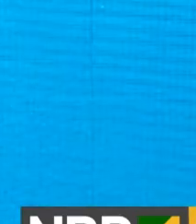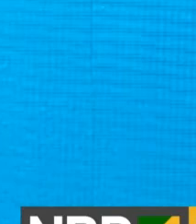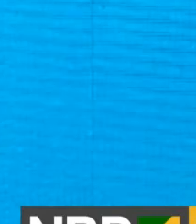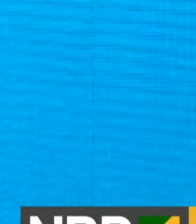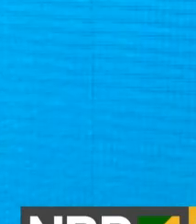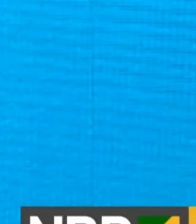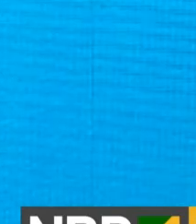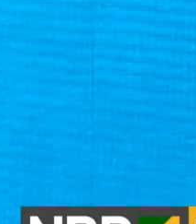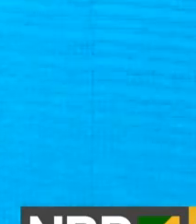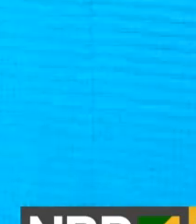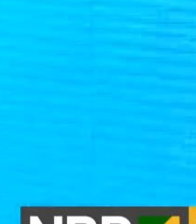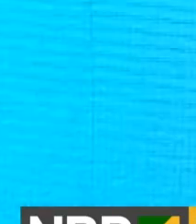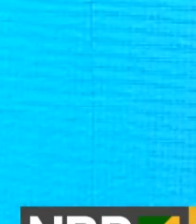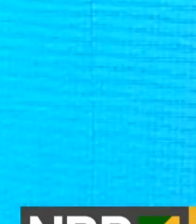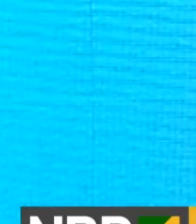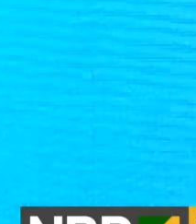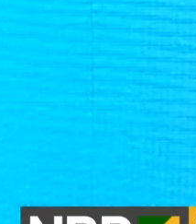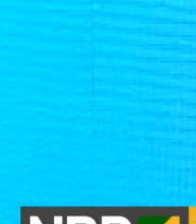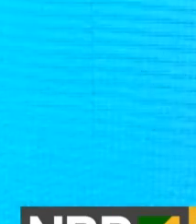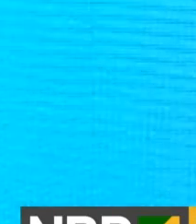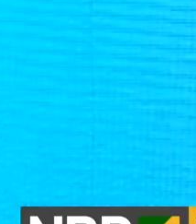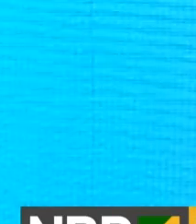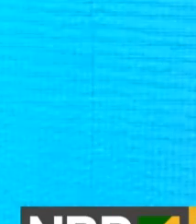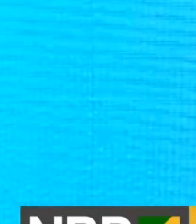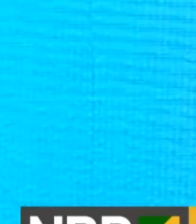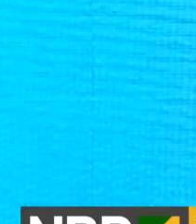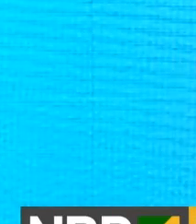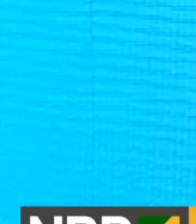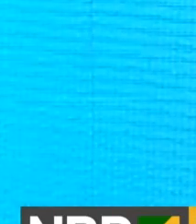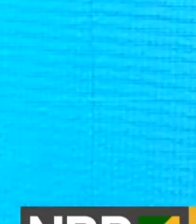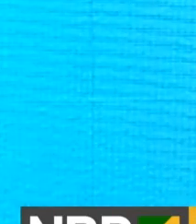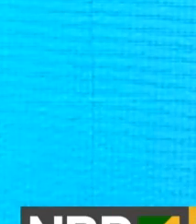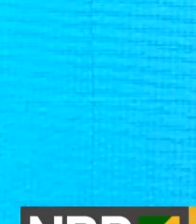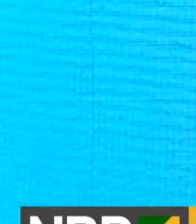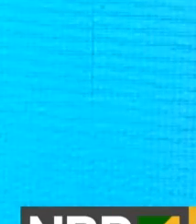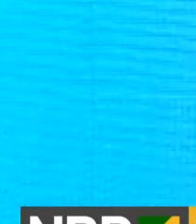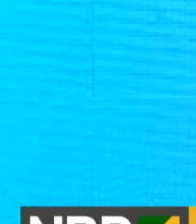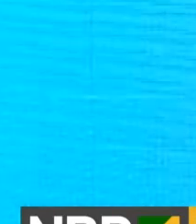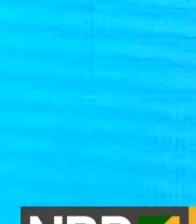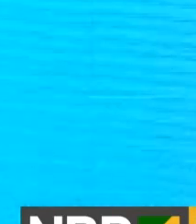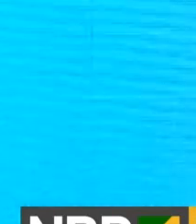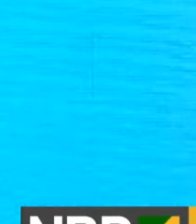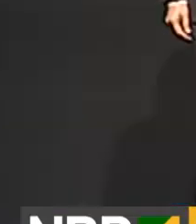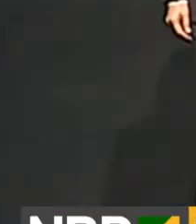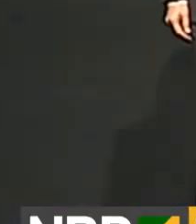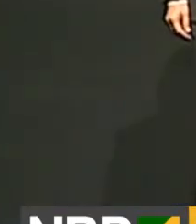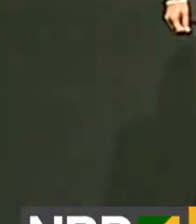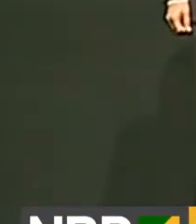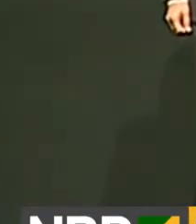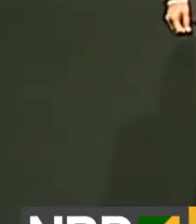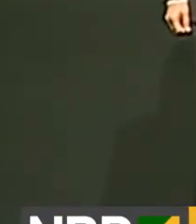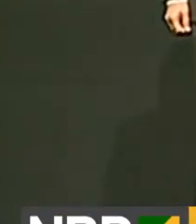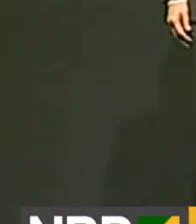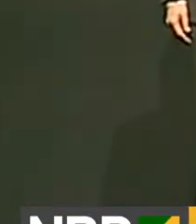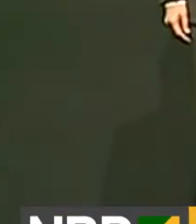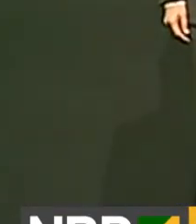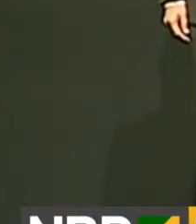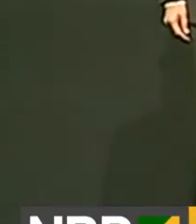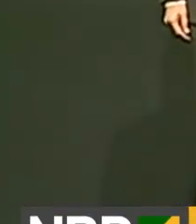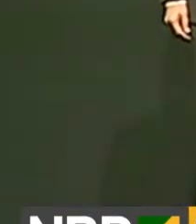e vamos ouvir agora o nosso glorioso hino nacional brasileiro.